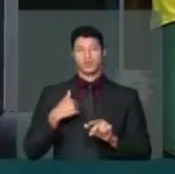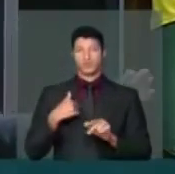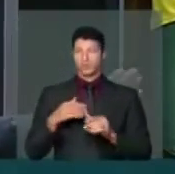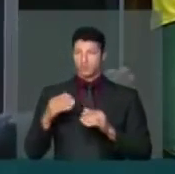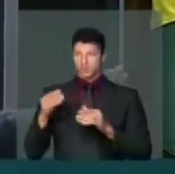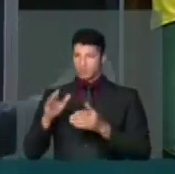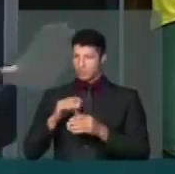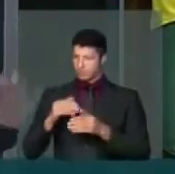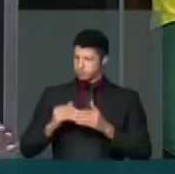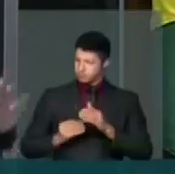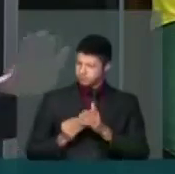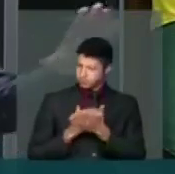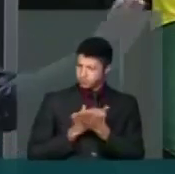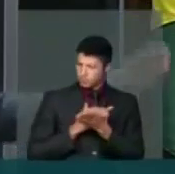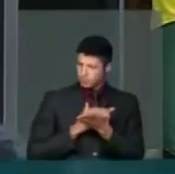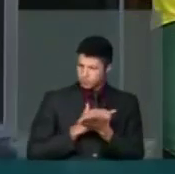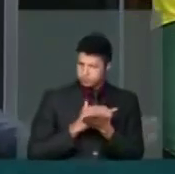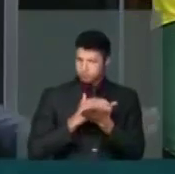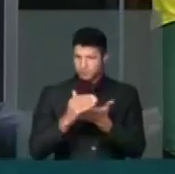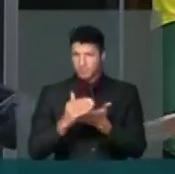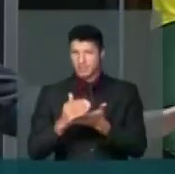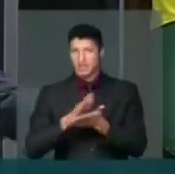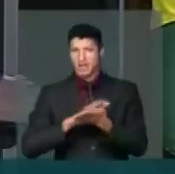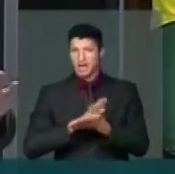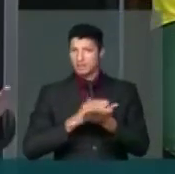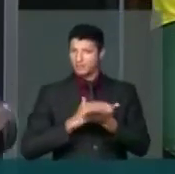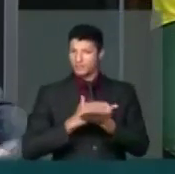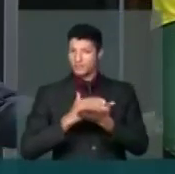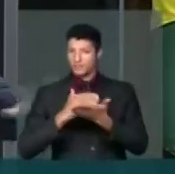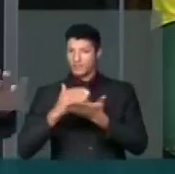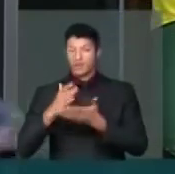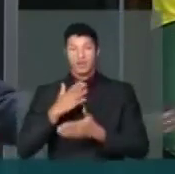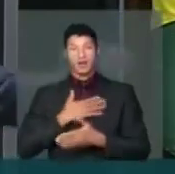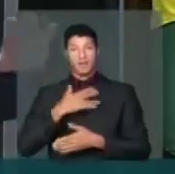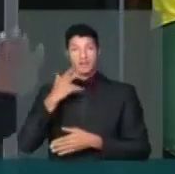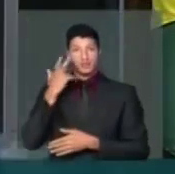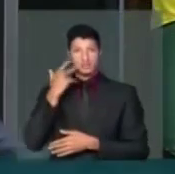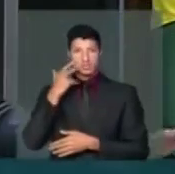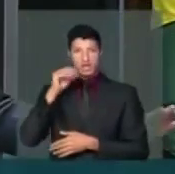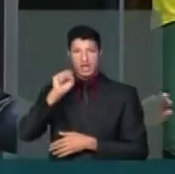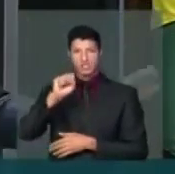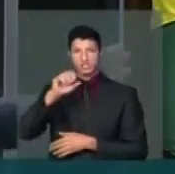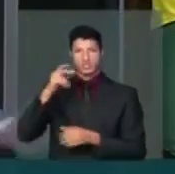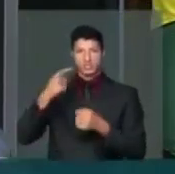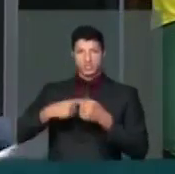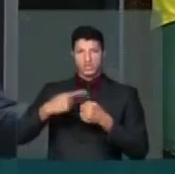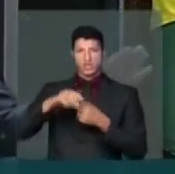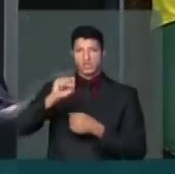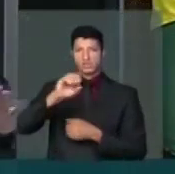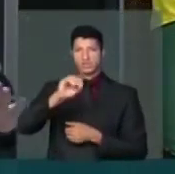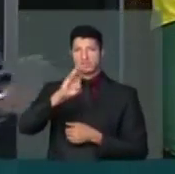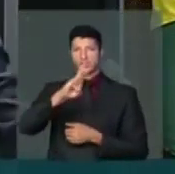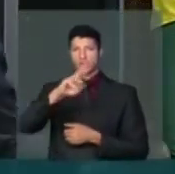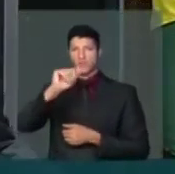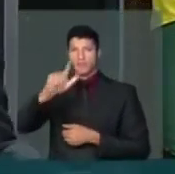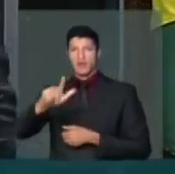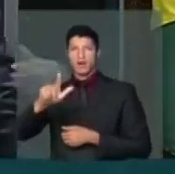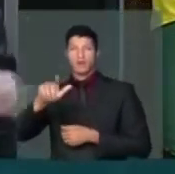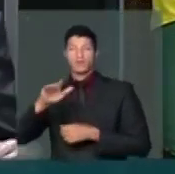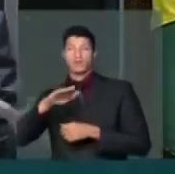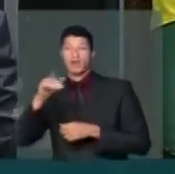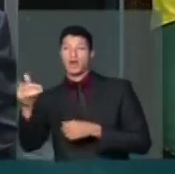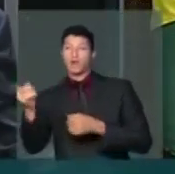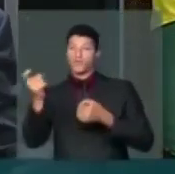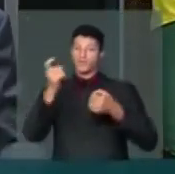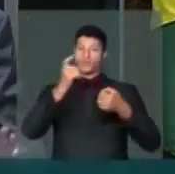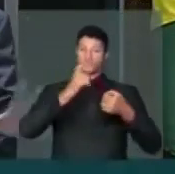do nada e para o nada eu vou. Saí da minha pequena cidade de Sobral e para ela voltarei. E